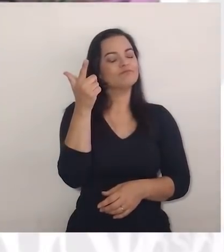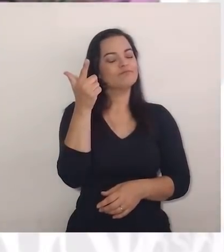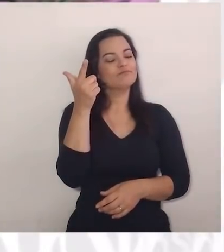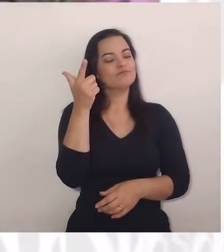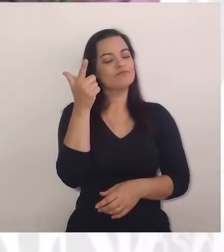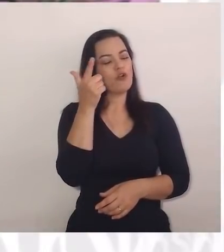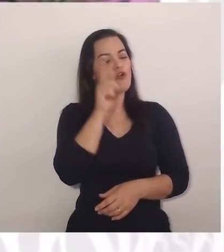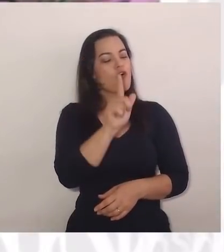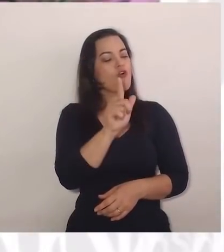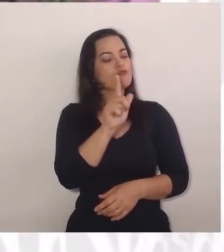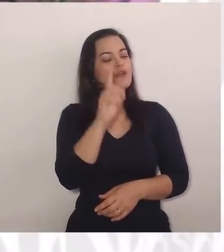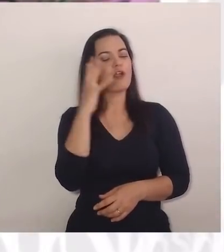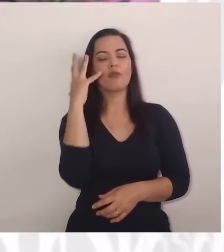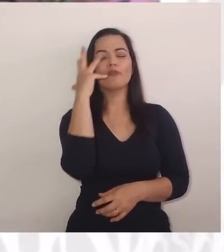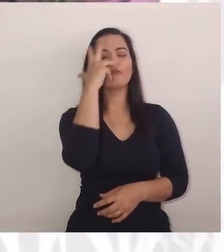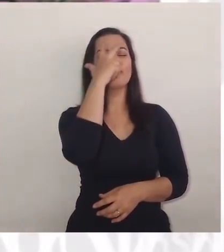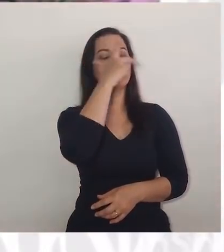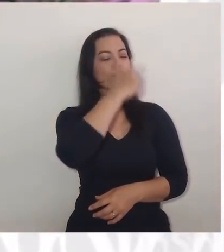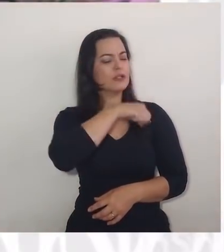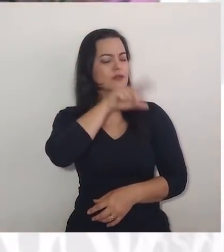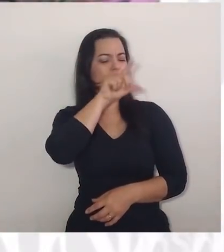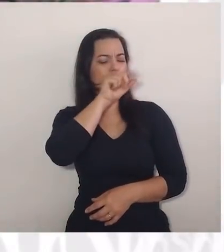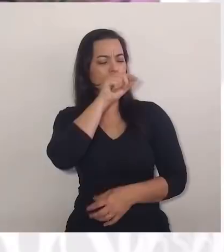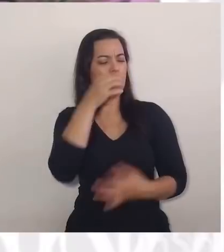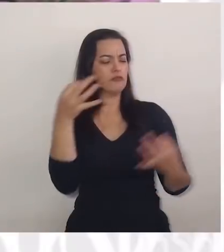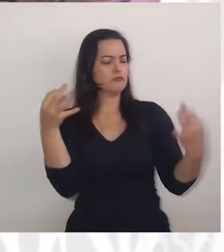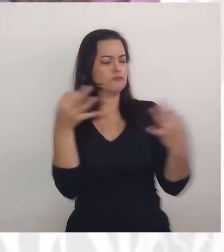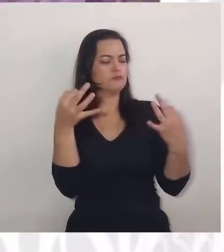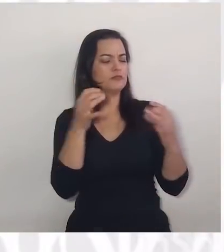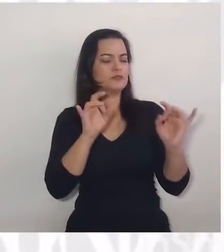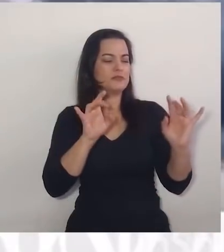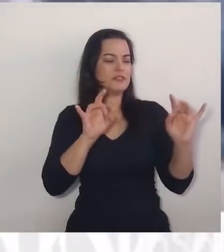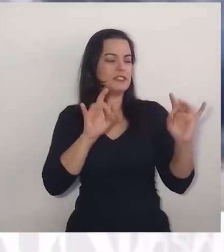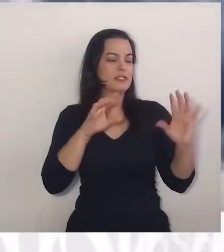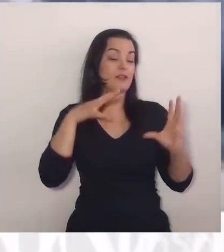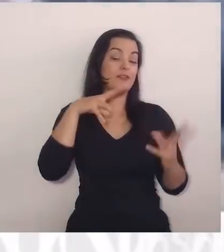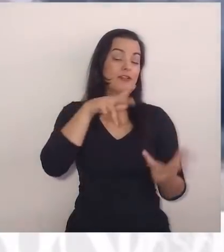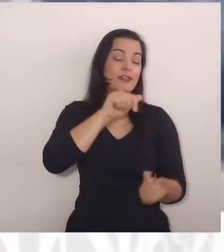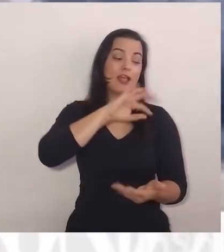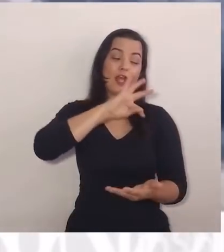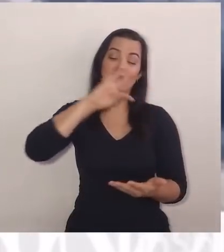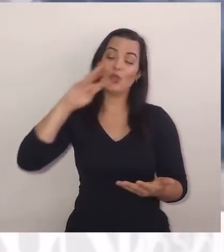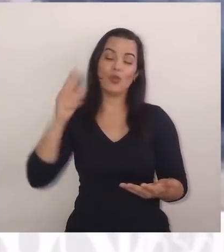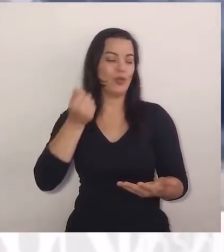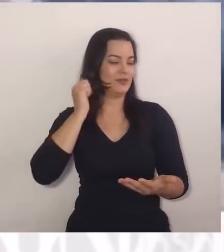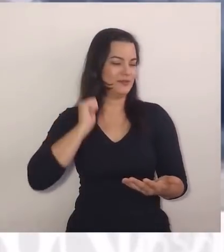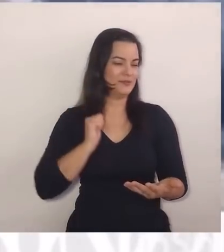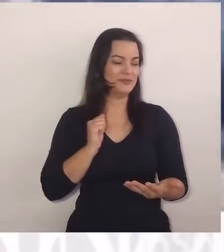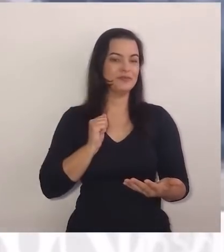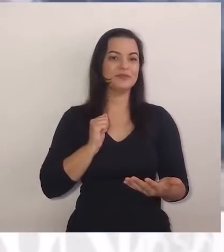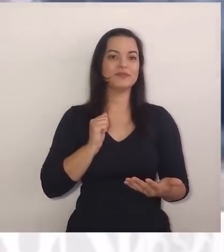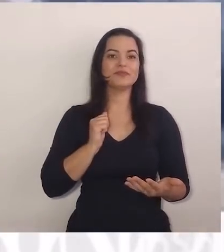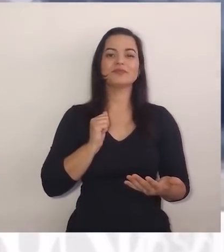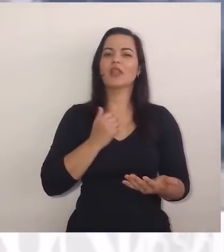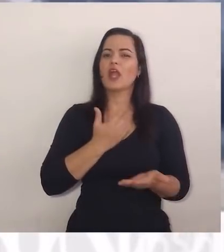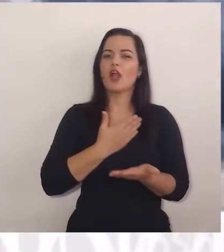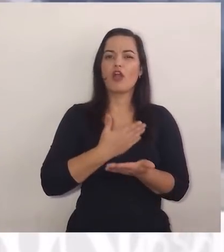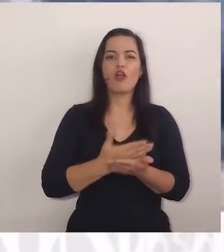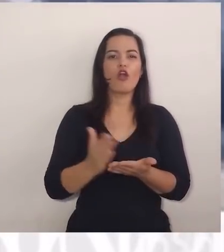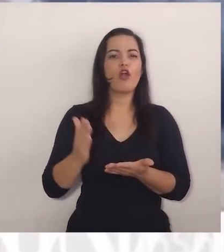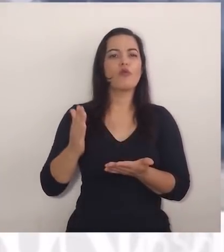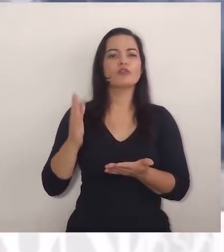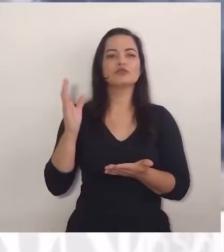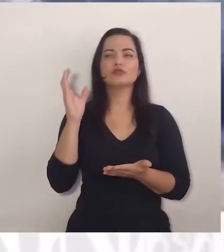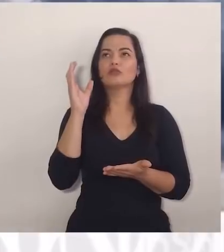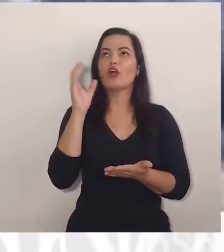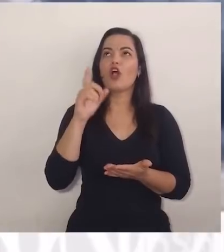das aves mais bonitas da terra." Não demorou muito para desabar